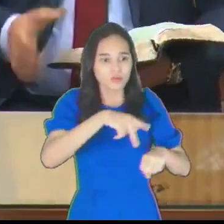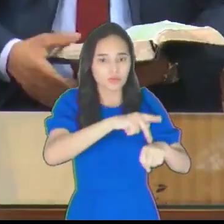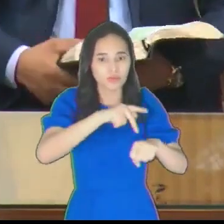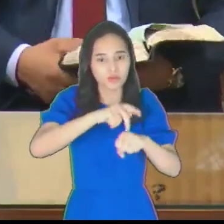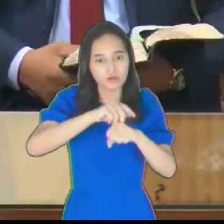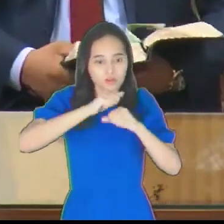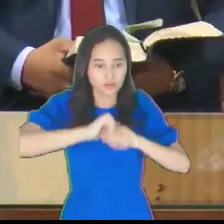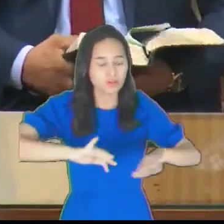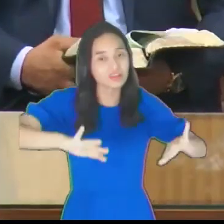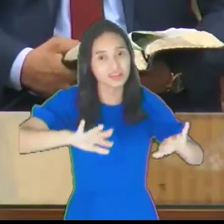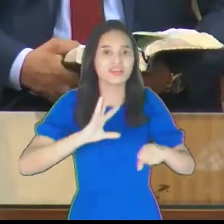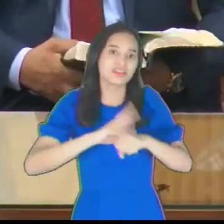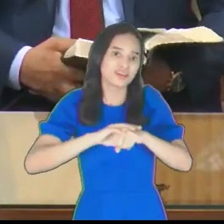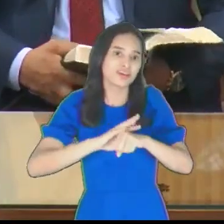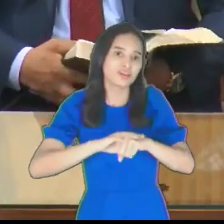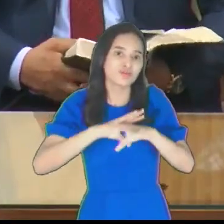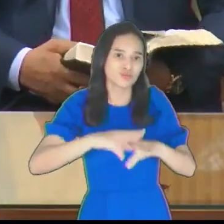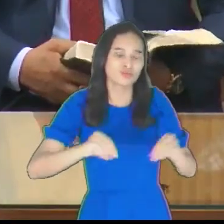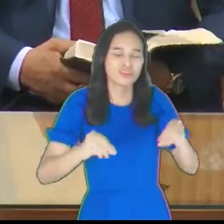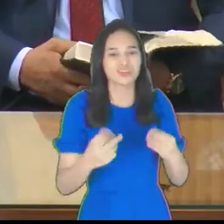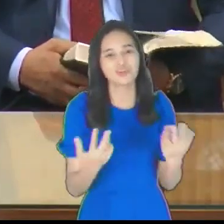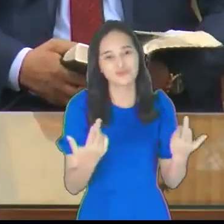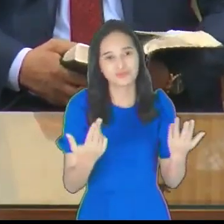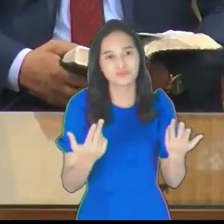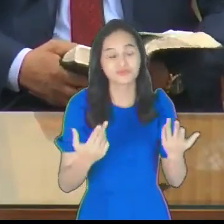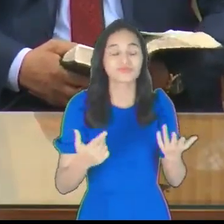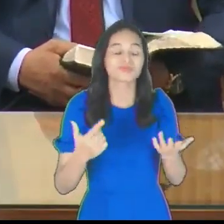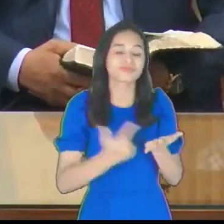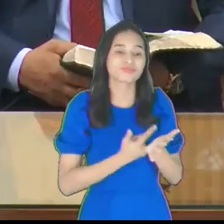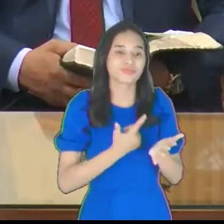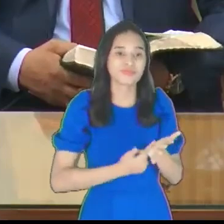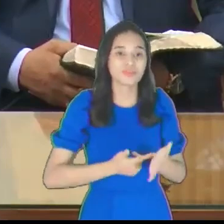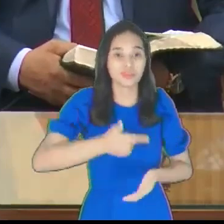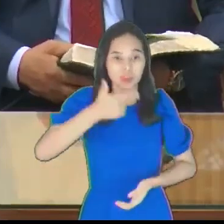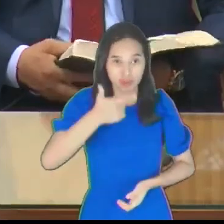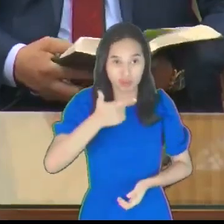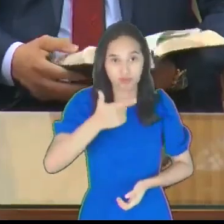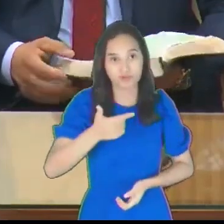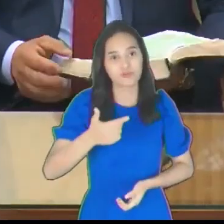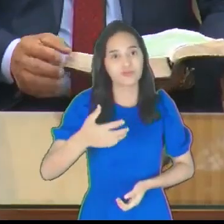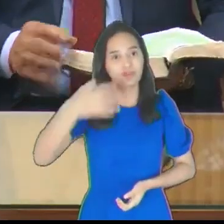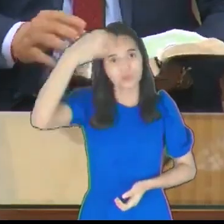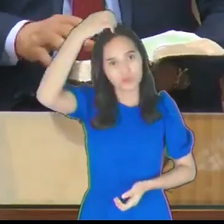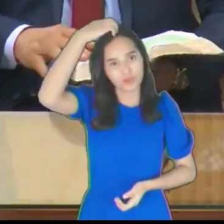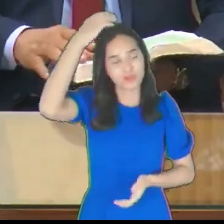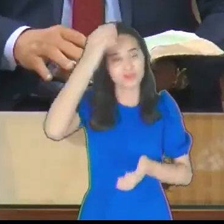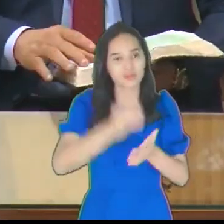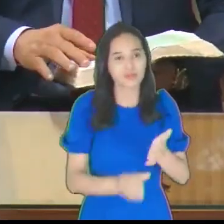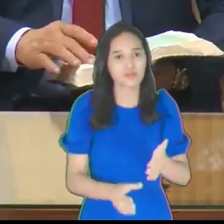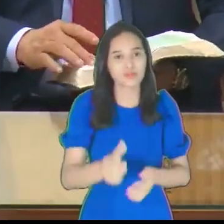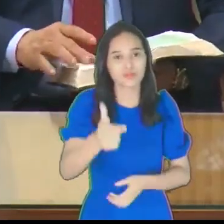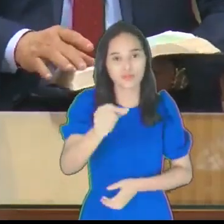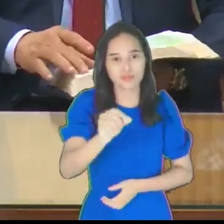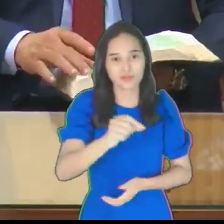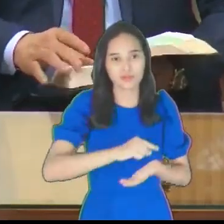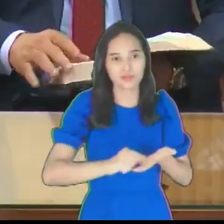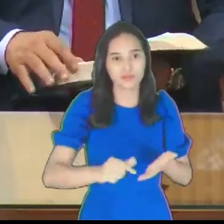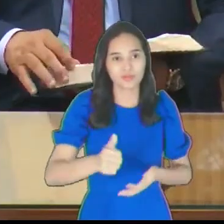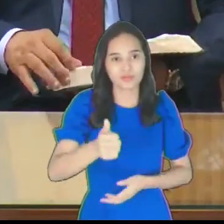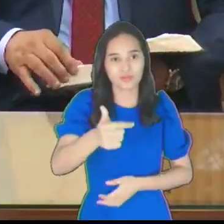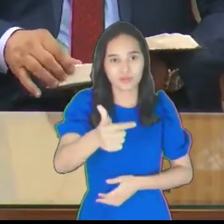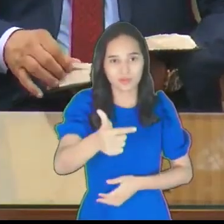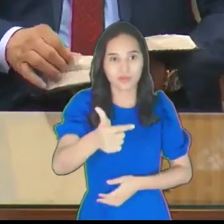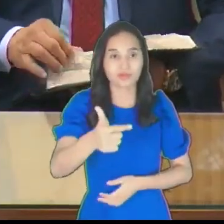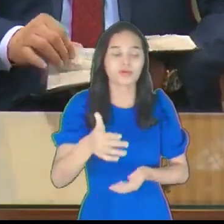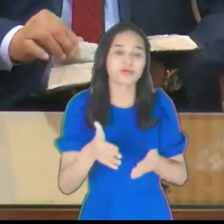comissão, e nós vamos ver isso, irmãos, no livro de 2 Reis, capítulo 20, versículo 12. Glória a Deus, eu pediria